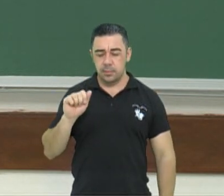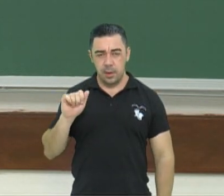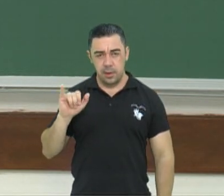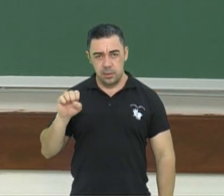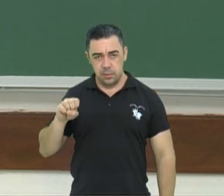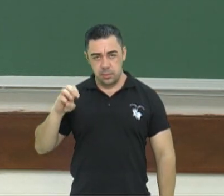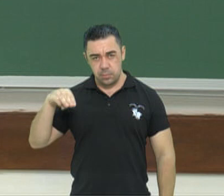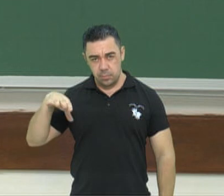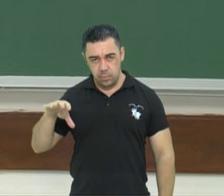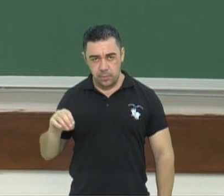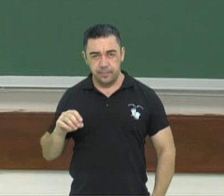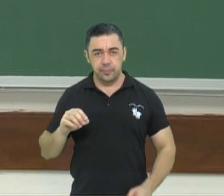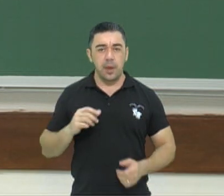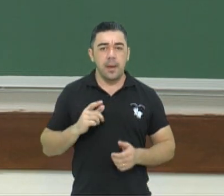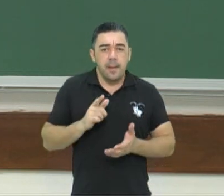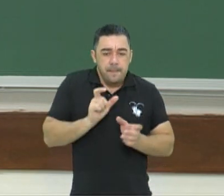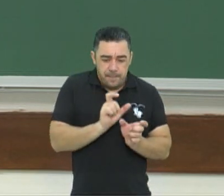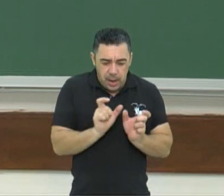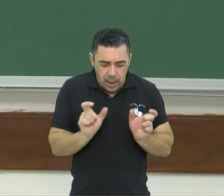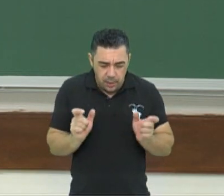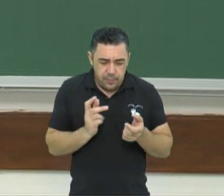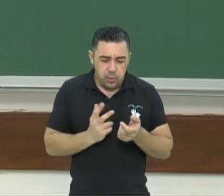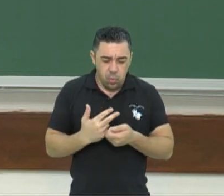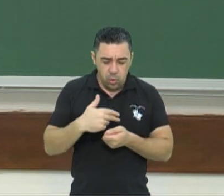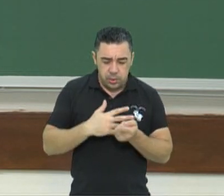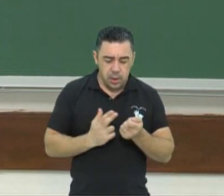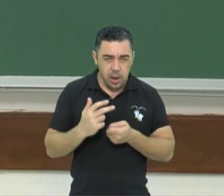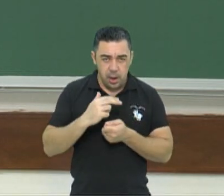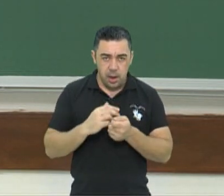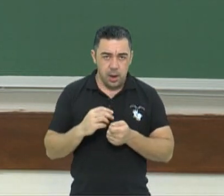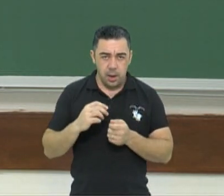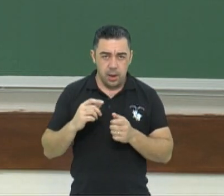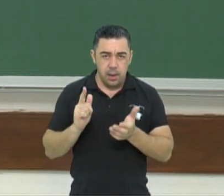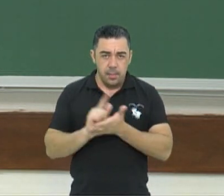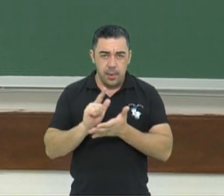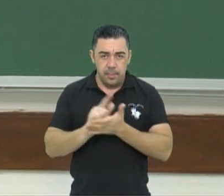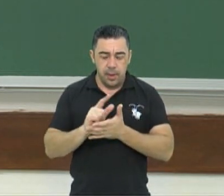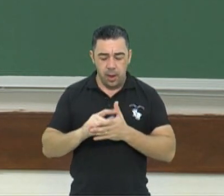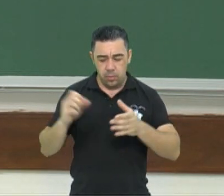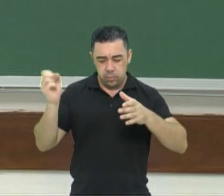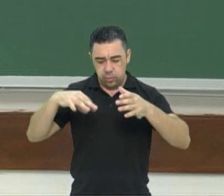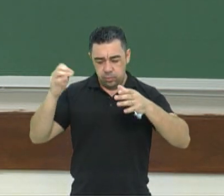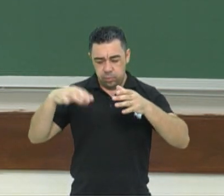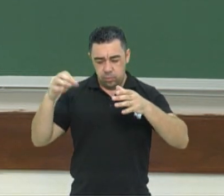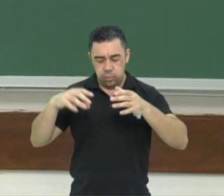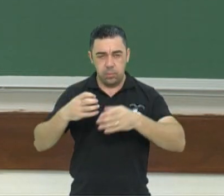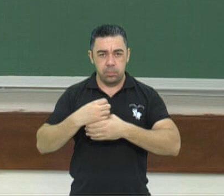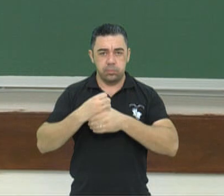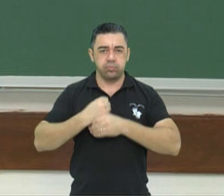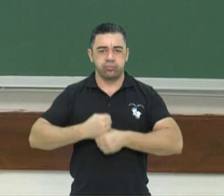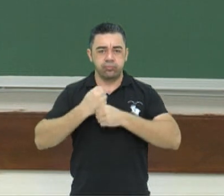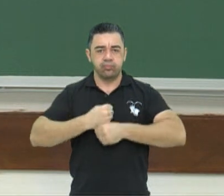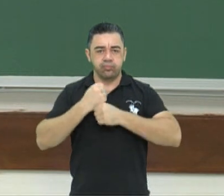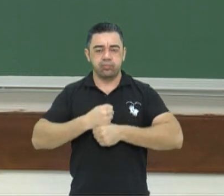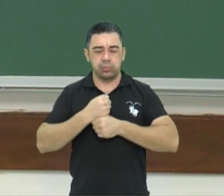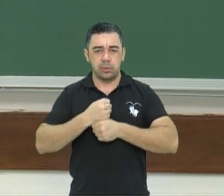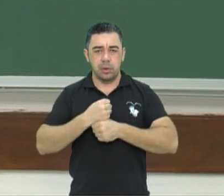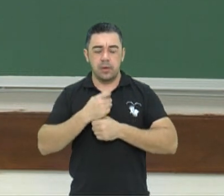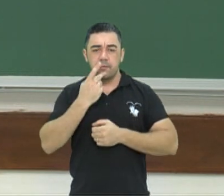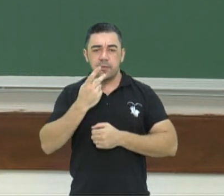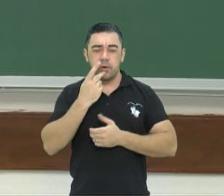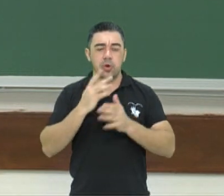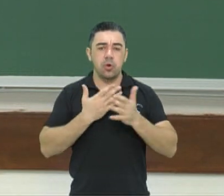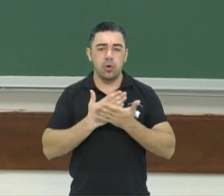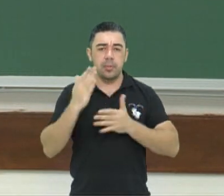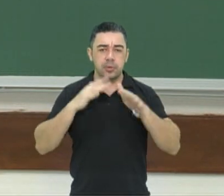palavras cortadas e colocou no papel e falou que a arte ela tinha que ser entendida pelas massas, não pela elite. Aí começa